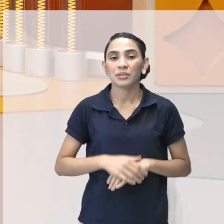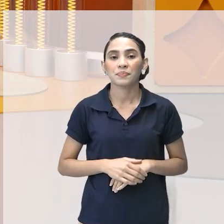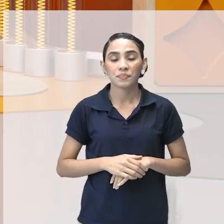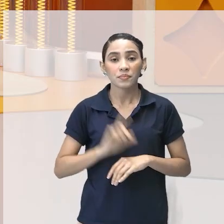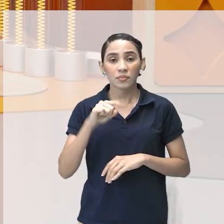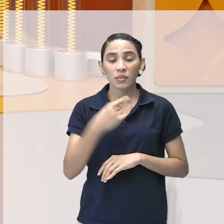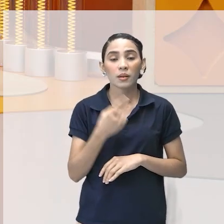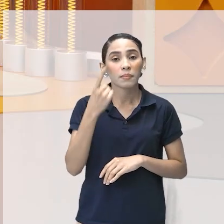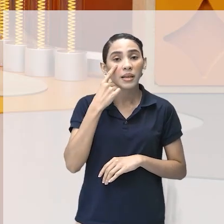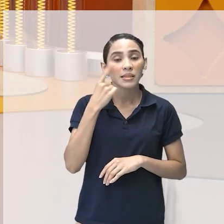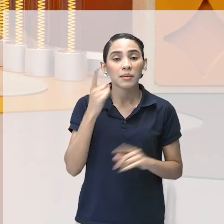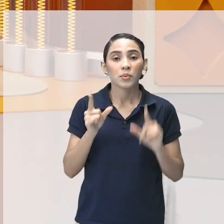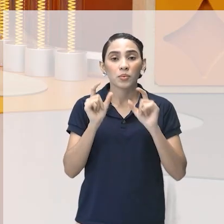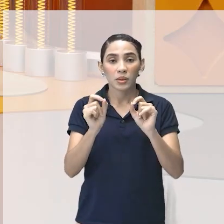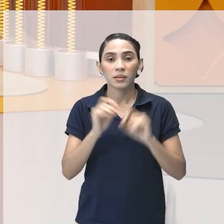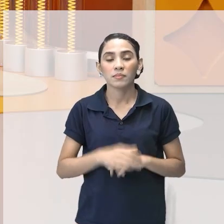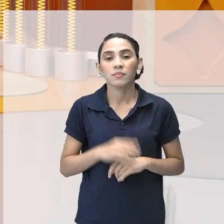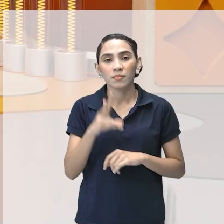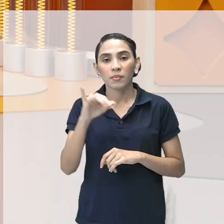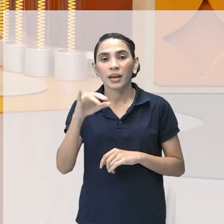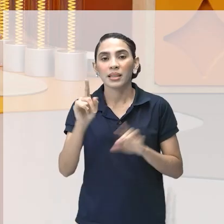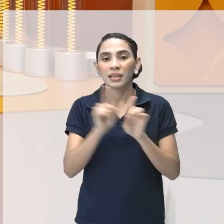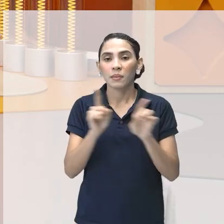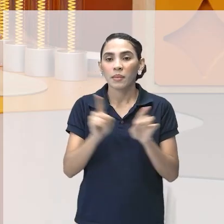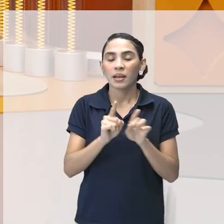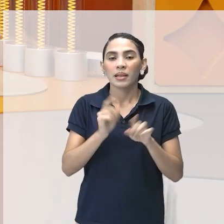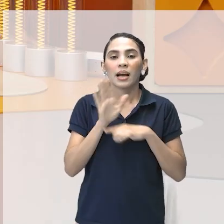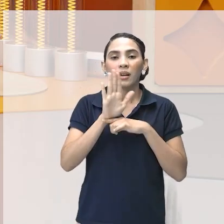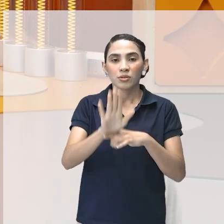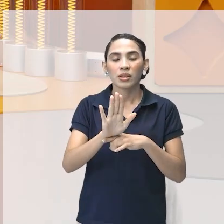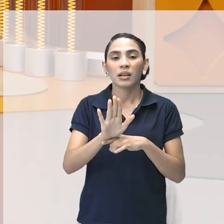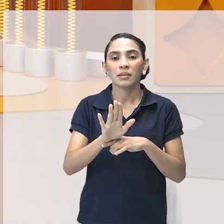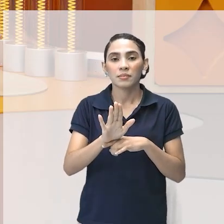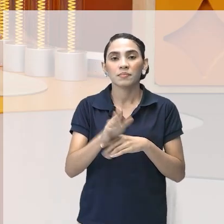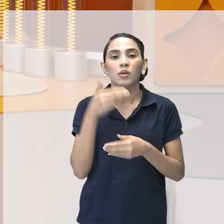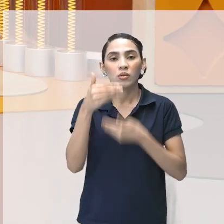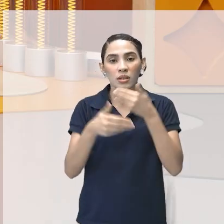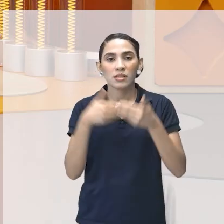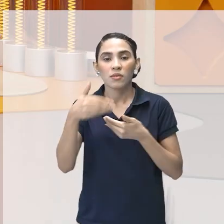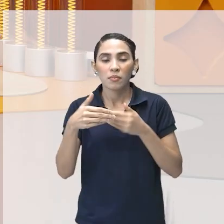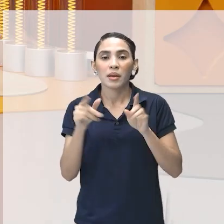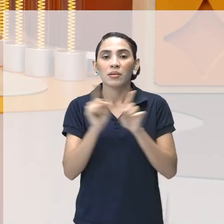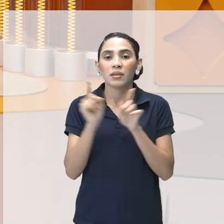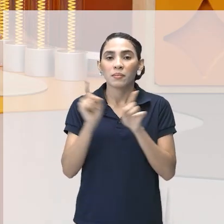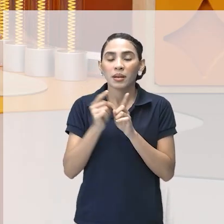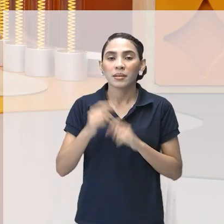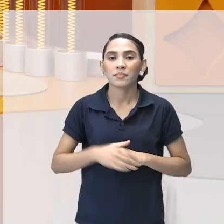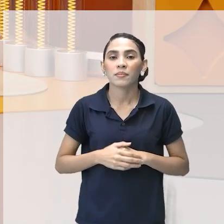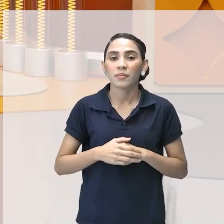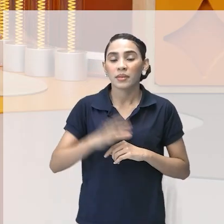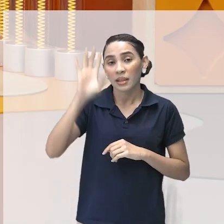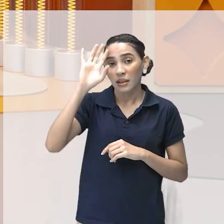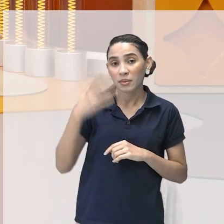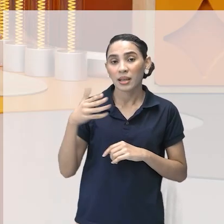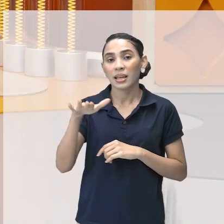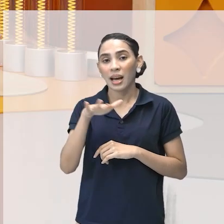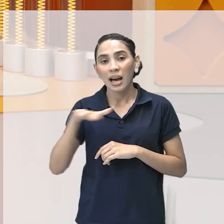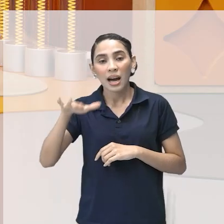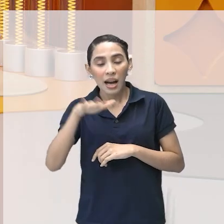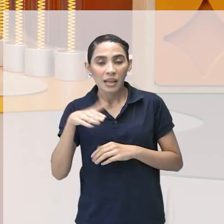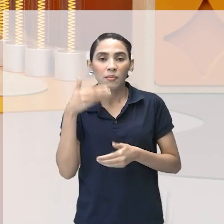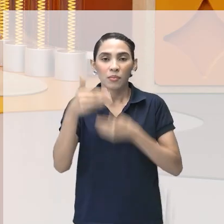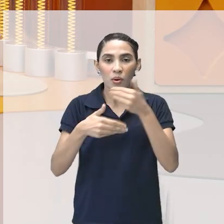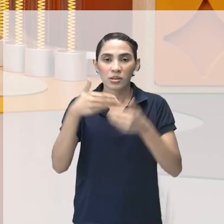a gente observa que vão estar ajudando, né, no desenvolvimento de determinadas áreas com